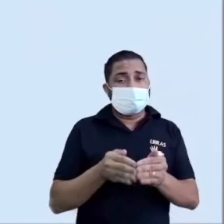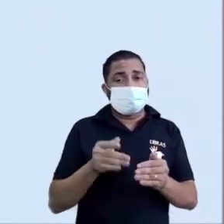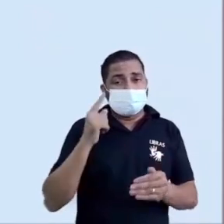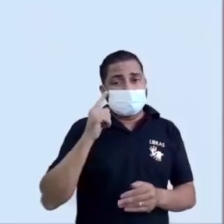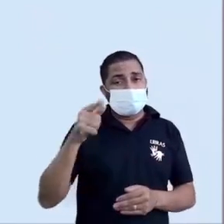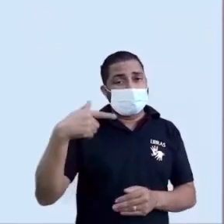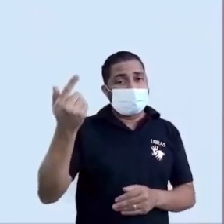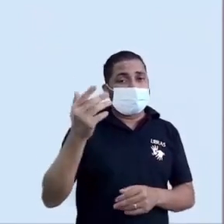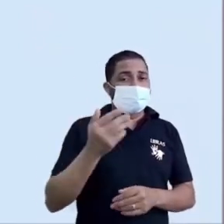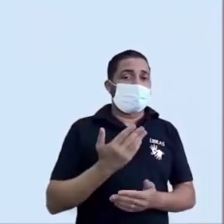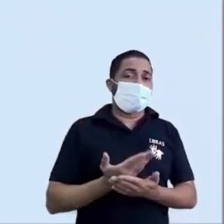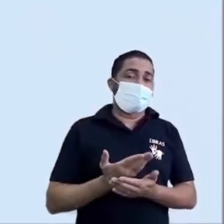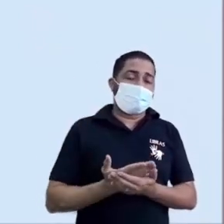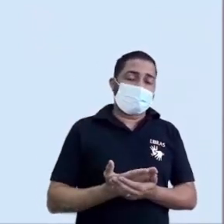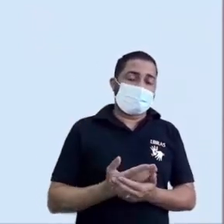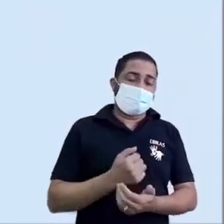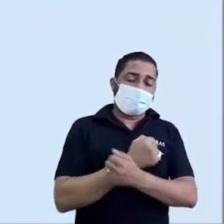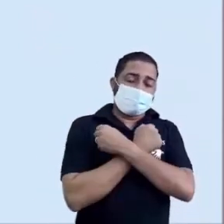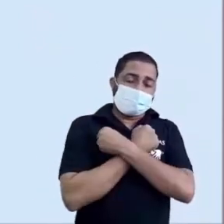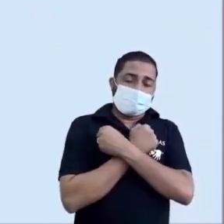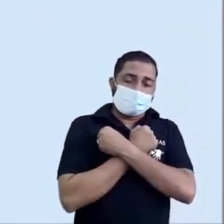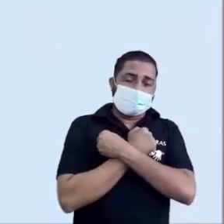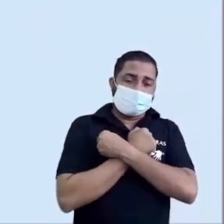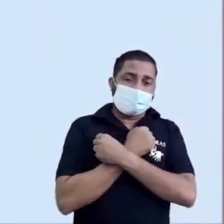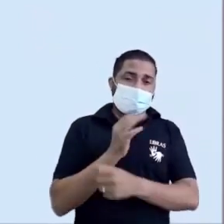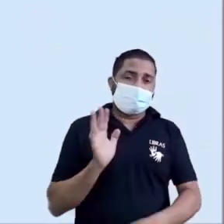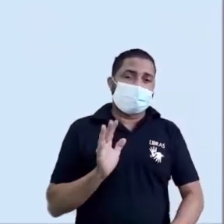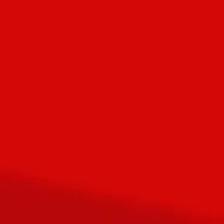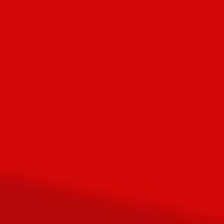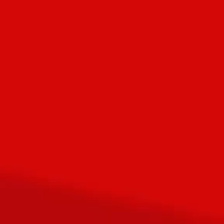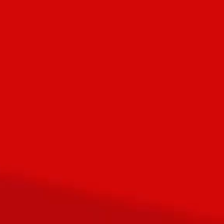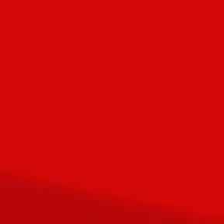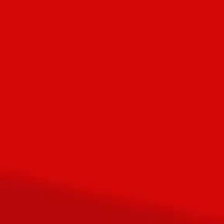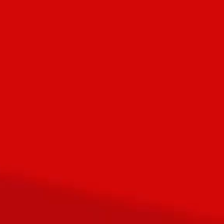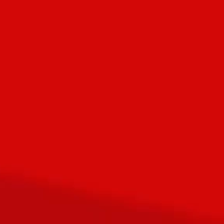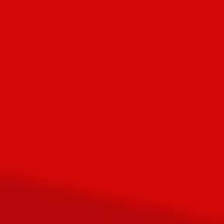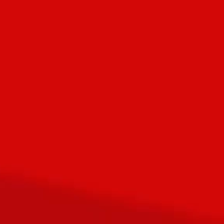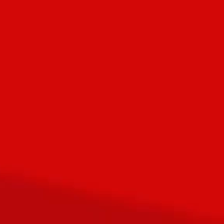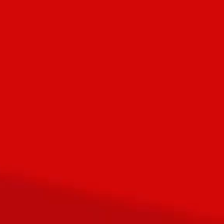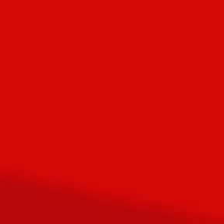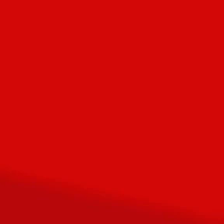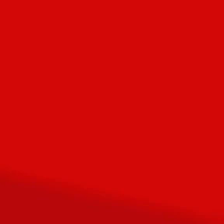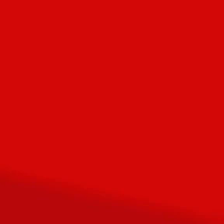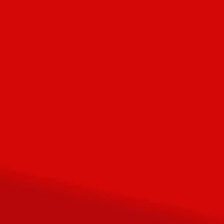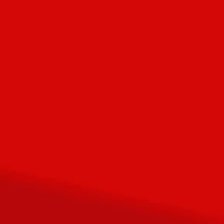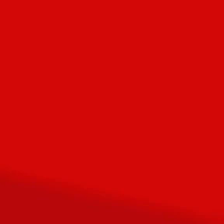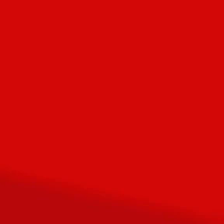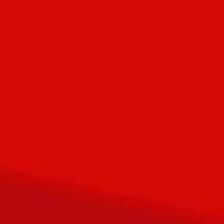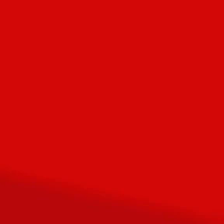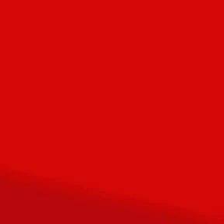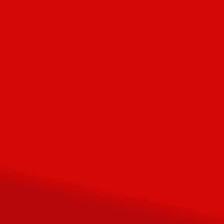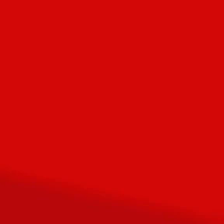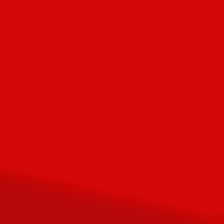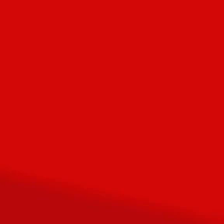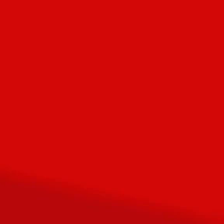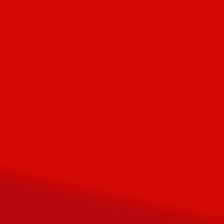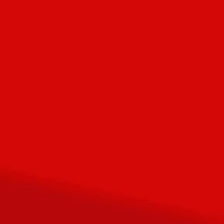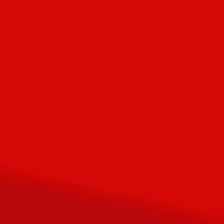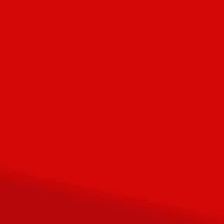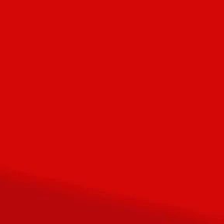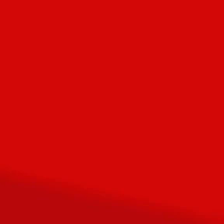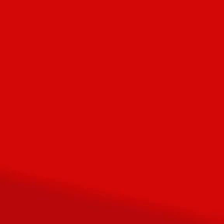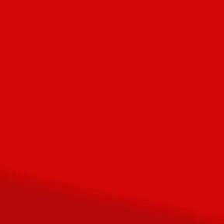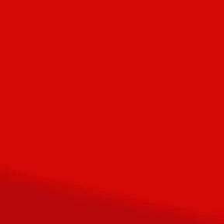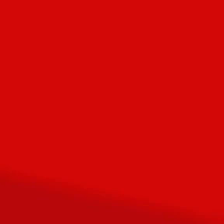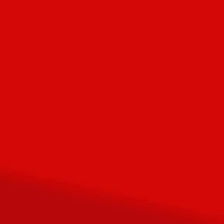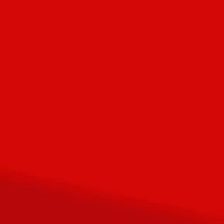na próxima aula, gente. Um grande abraço a todos e até mais. Fundo vermelho com um círculo à esquerda no seu interior, um ícone